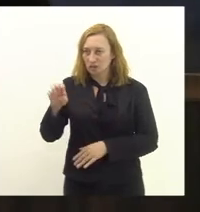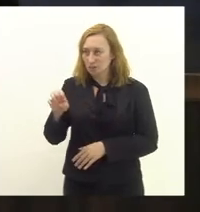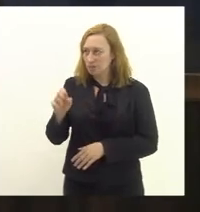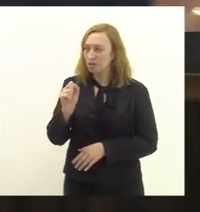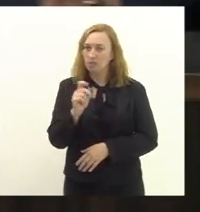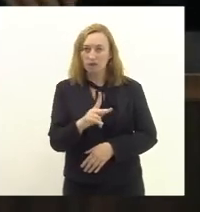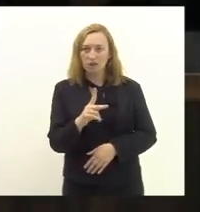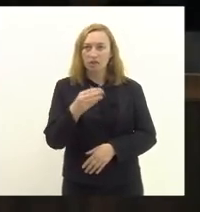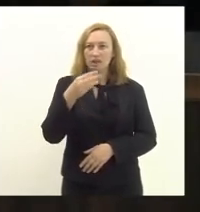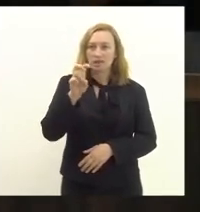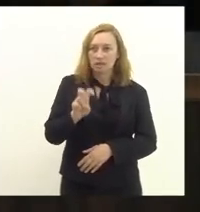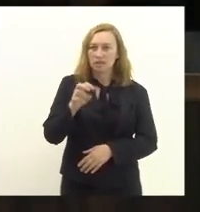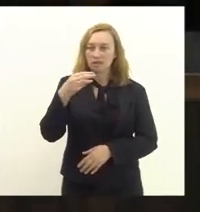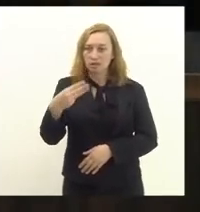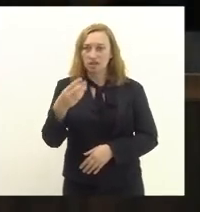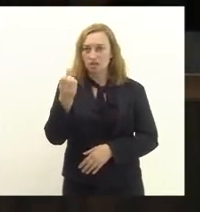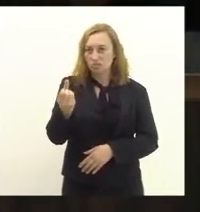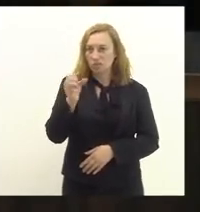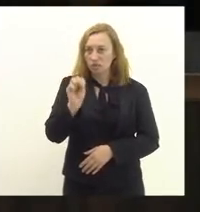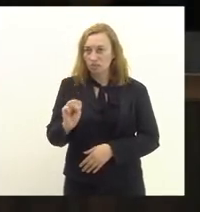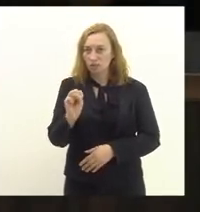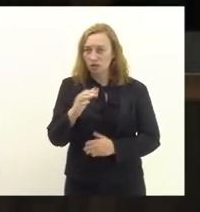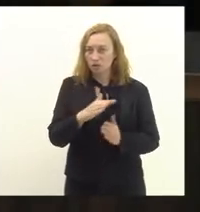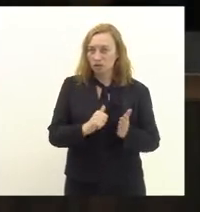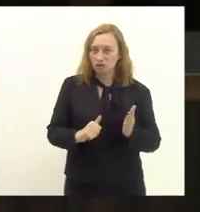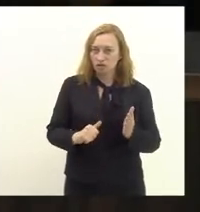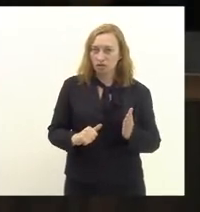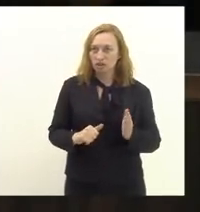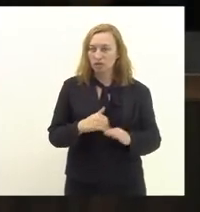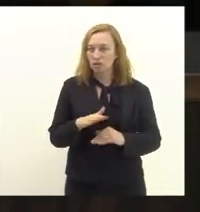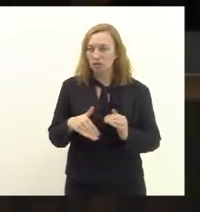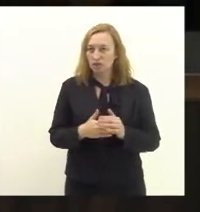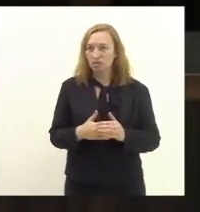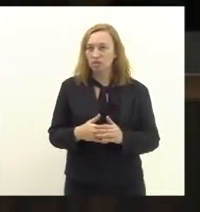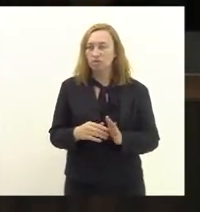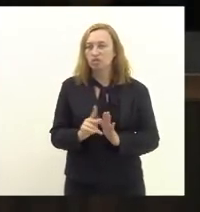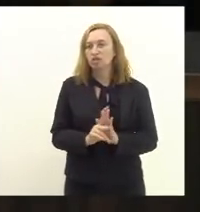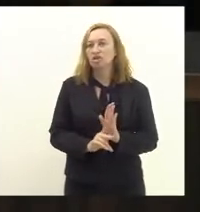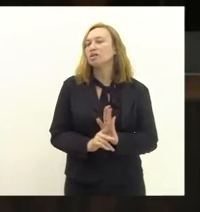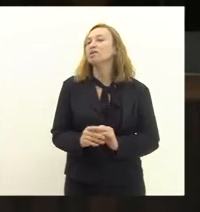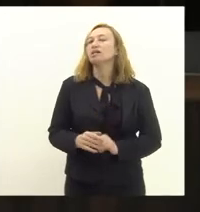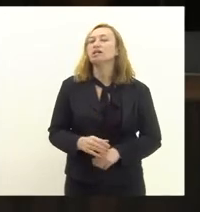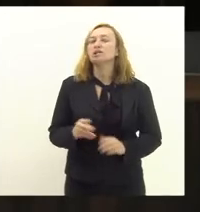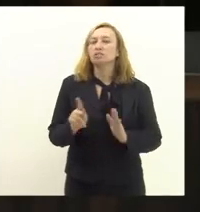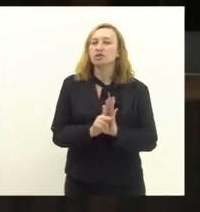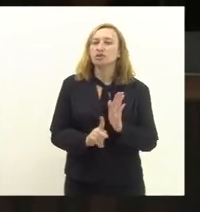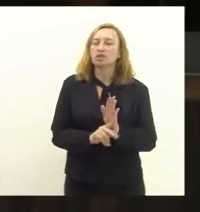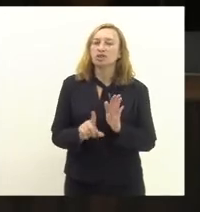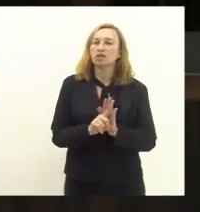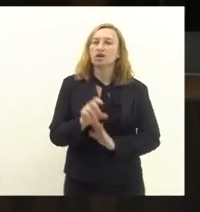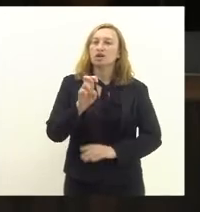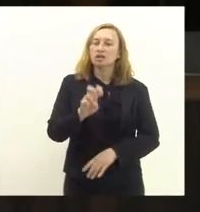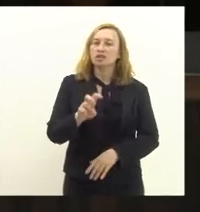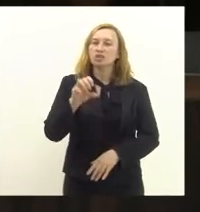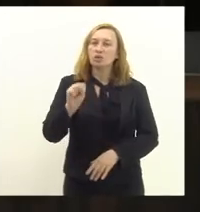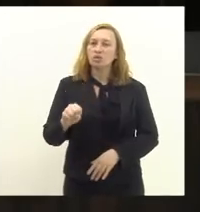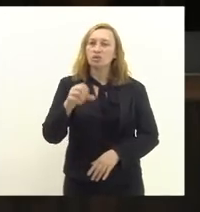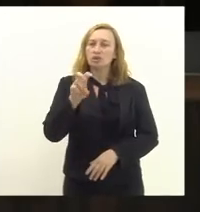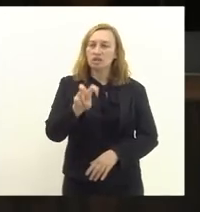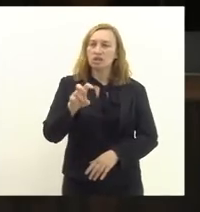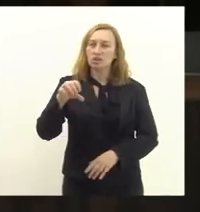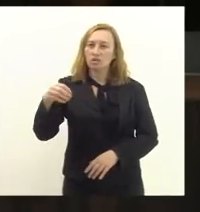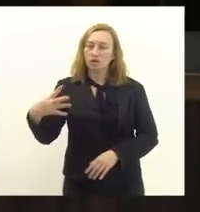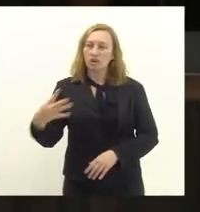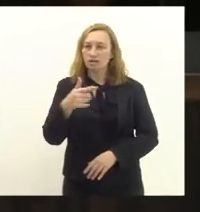5368. Retirada definitiva do projeto. Projeto de lei 5824-22, de autoria do